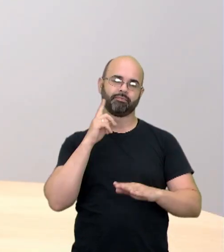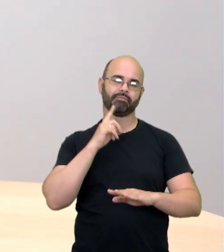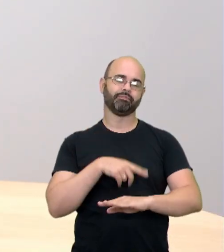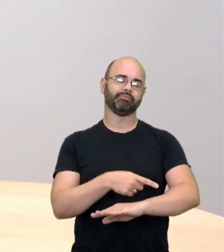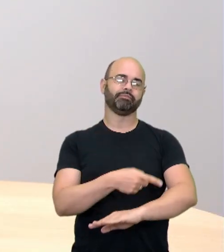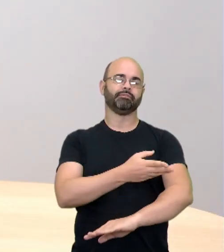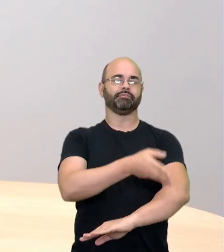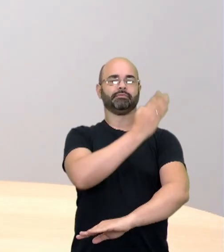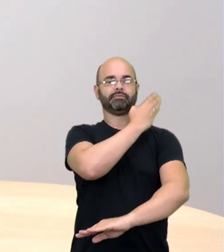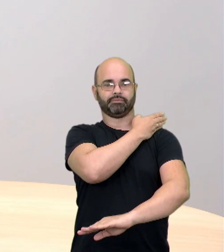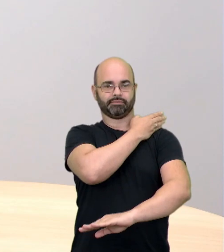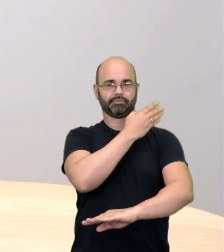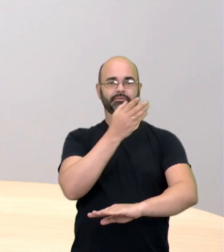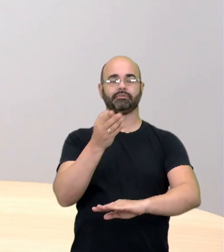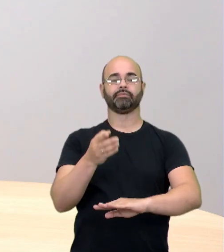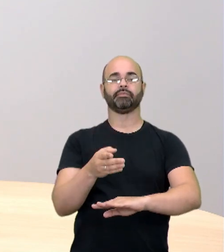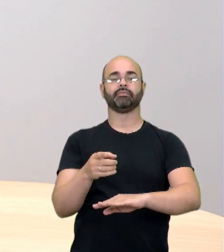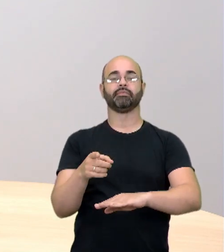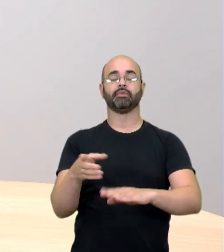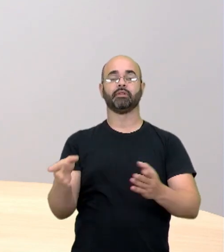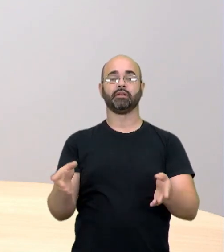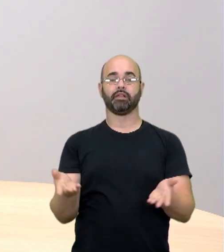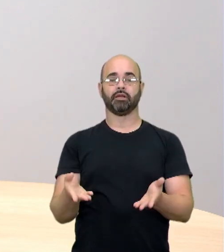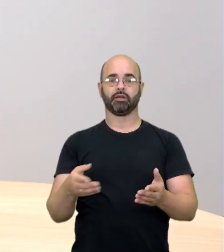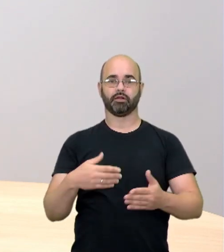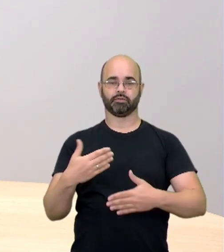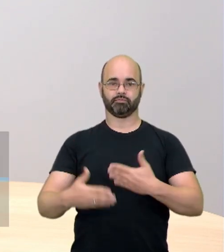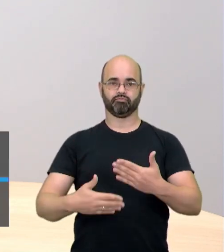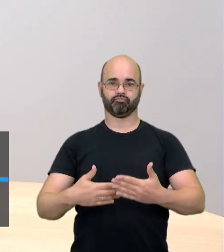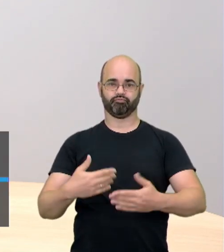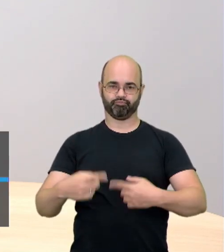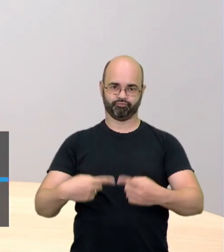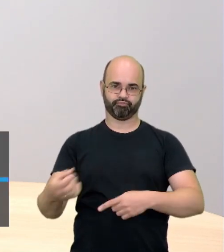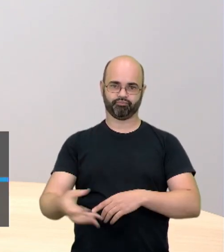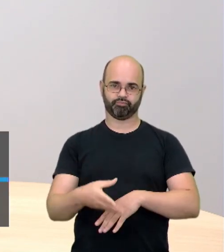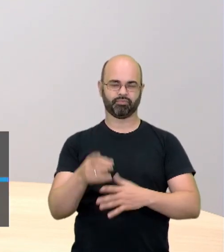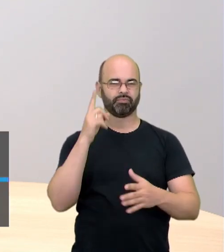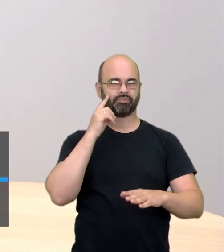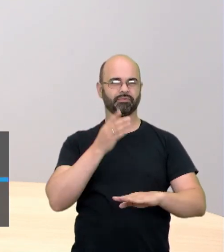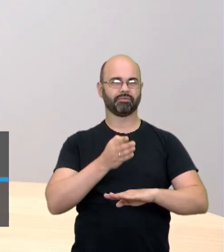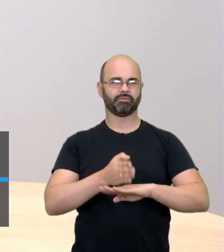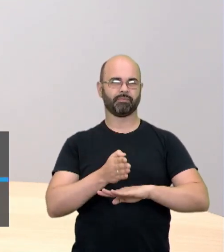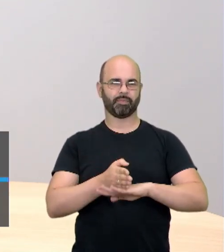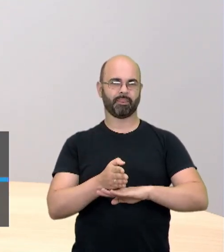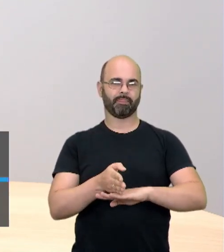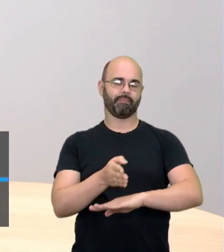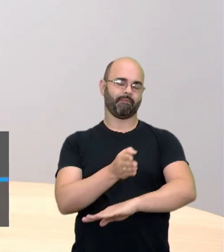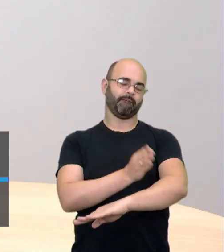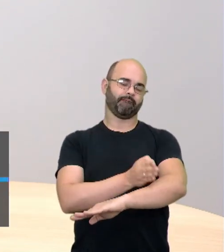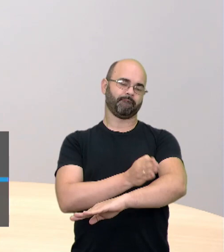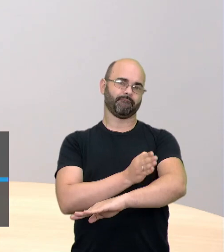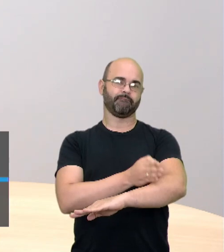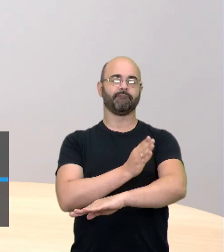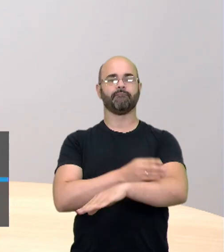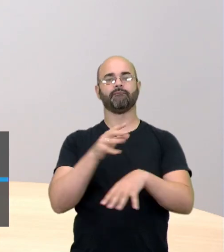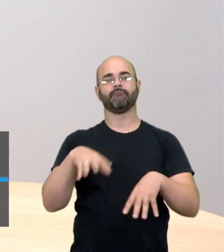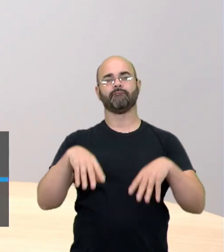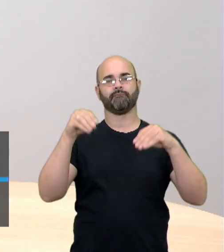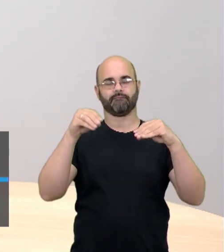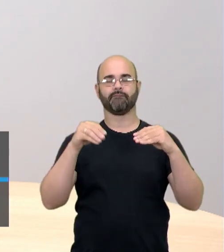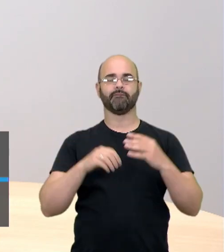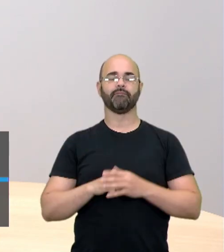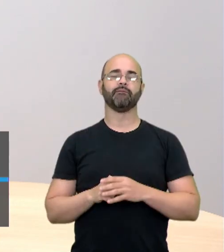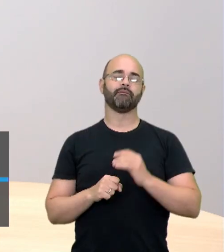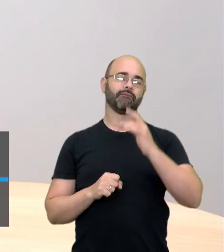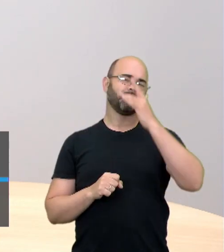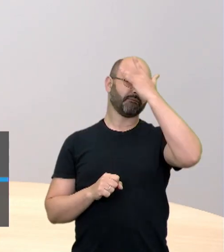a Idade Moderna e que é tido como, por muitas pessoas, é tido como esse